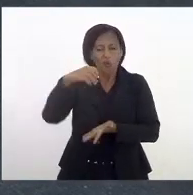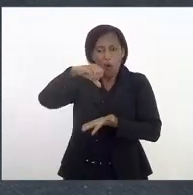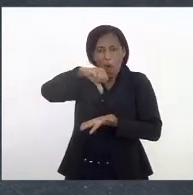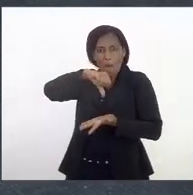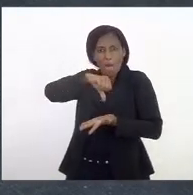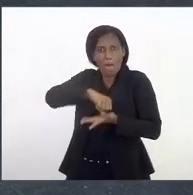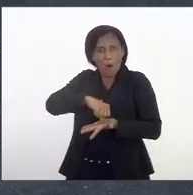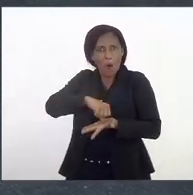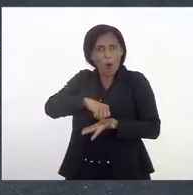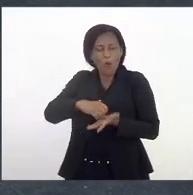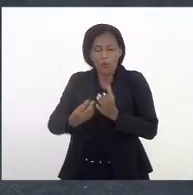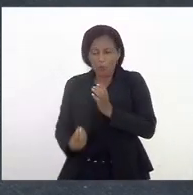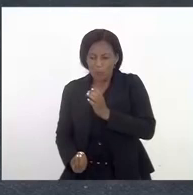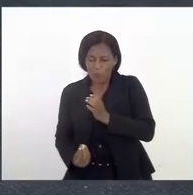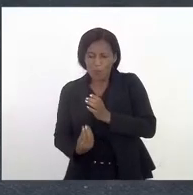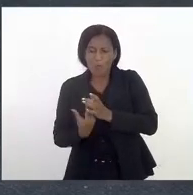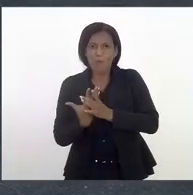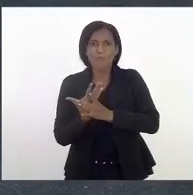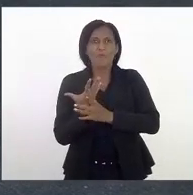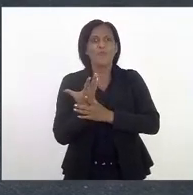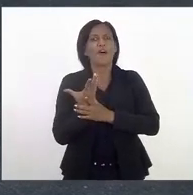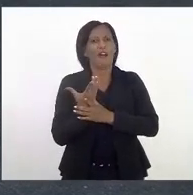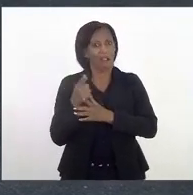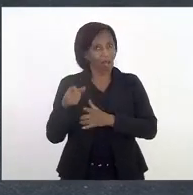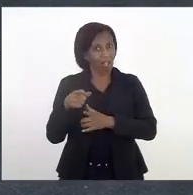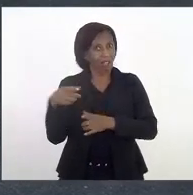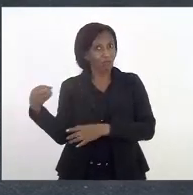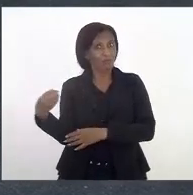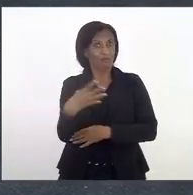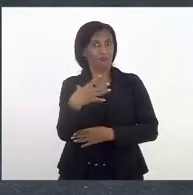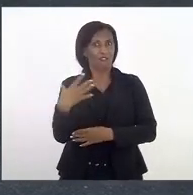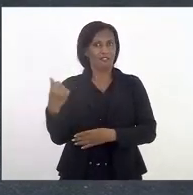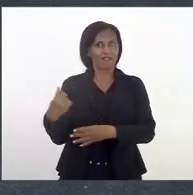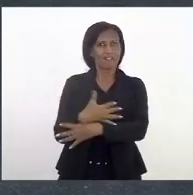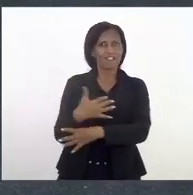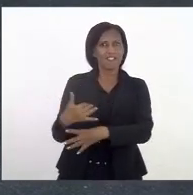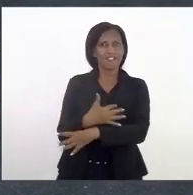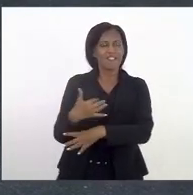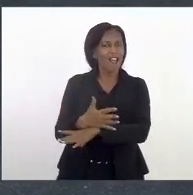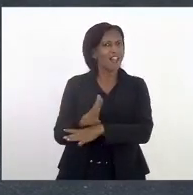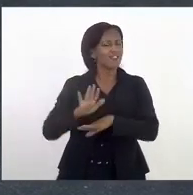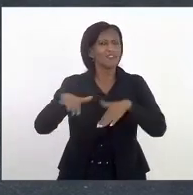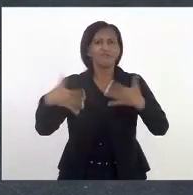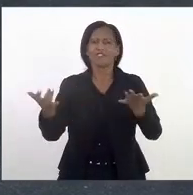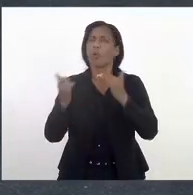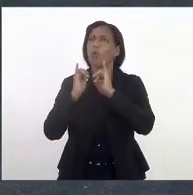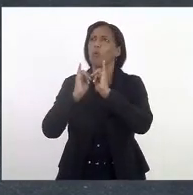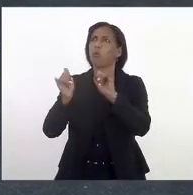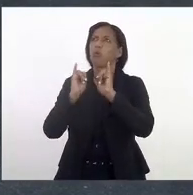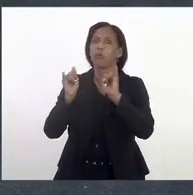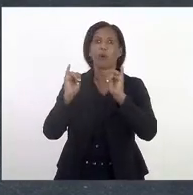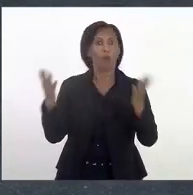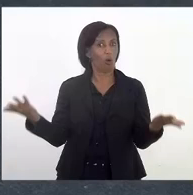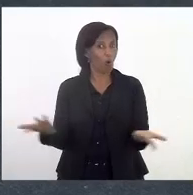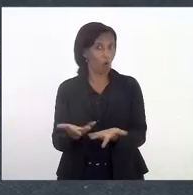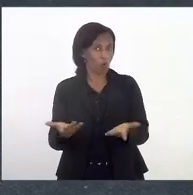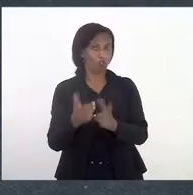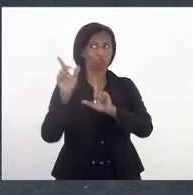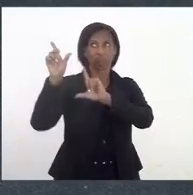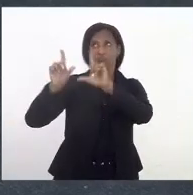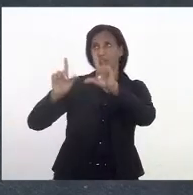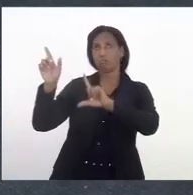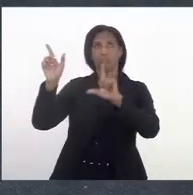de ressurgimento do centro da cidade tão noticiado hoje pela